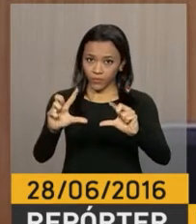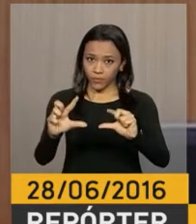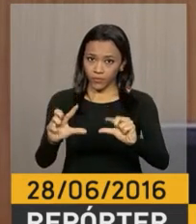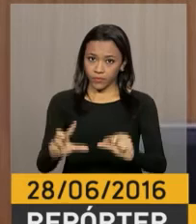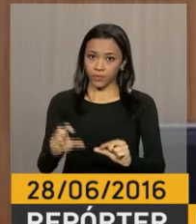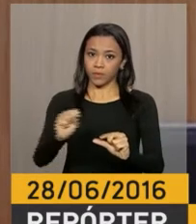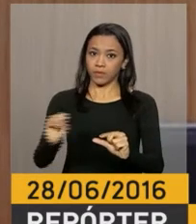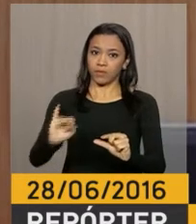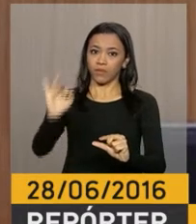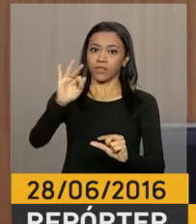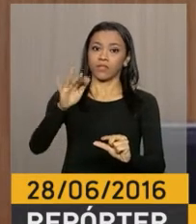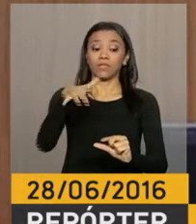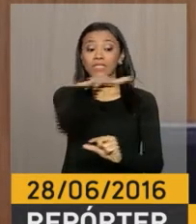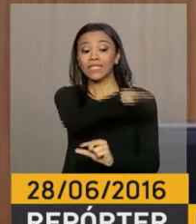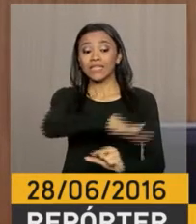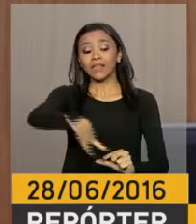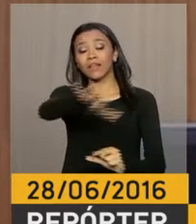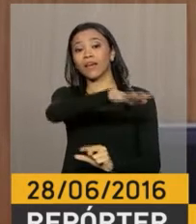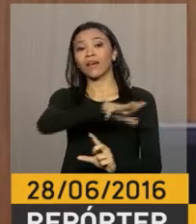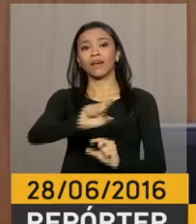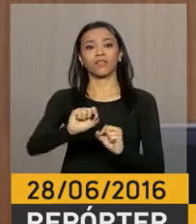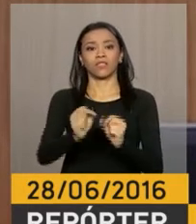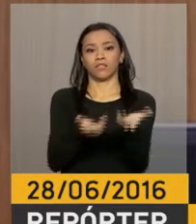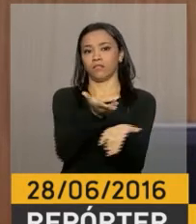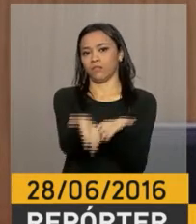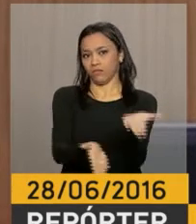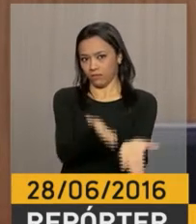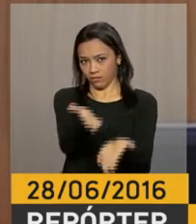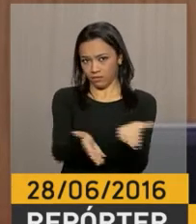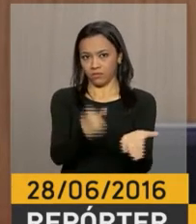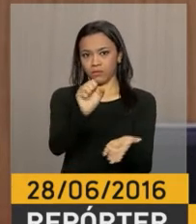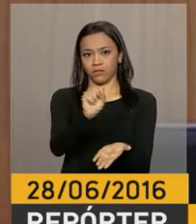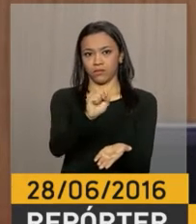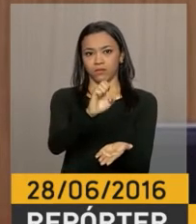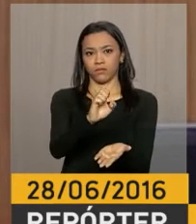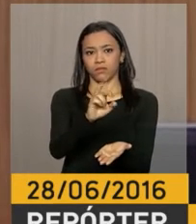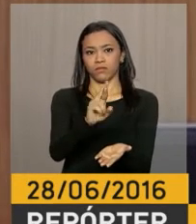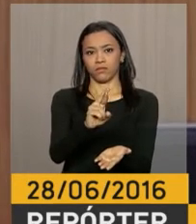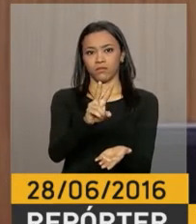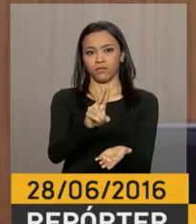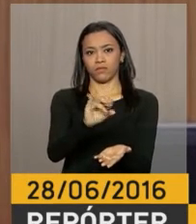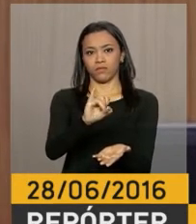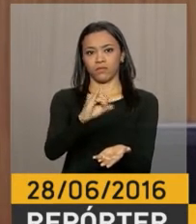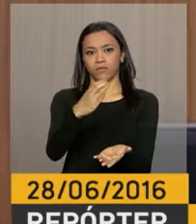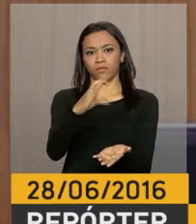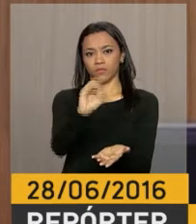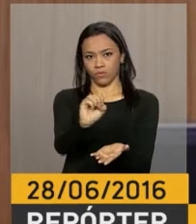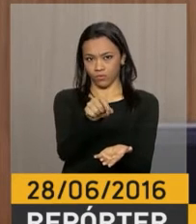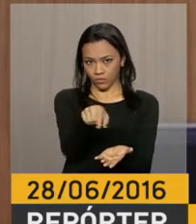setor de serviços, né? É um setor que demorou mais a apresentar